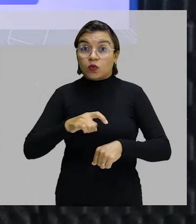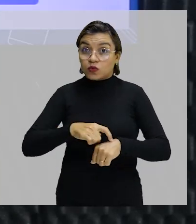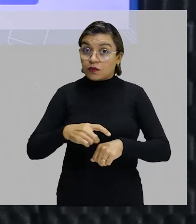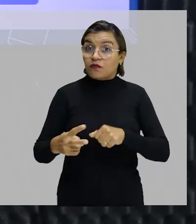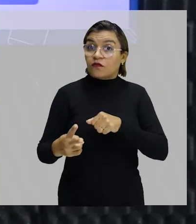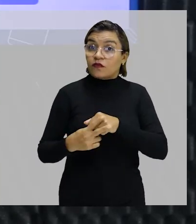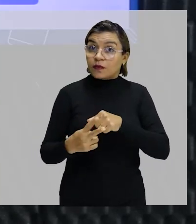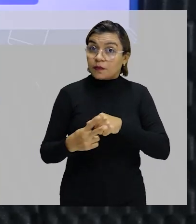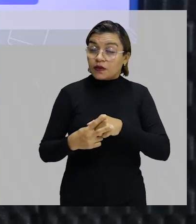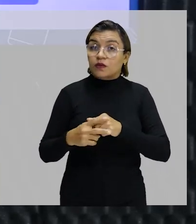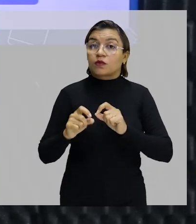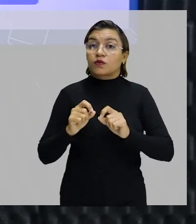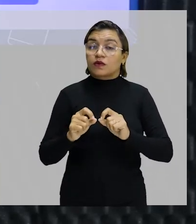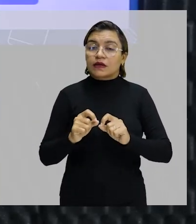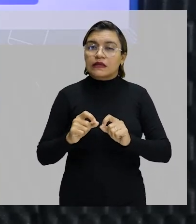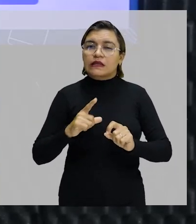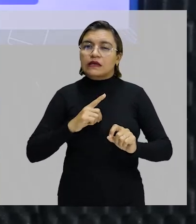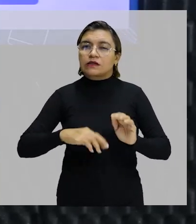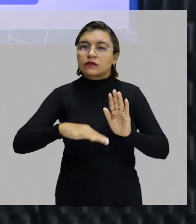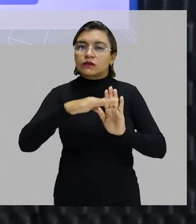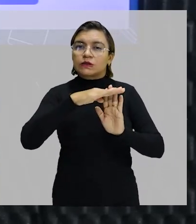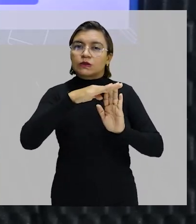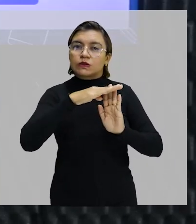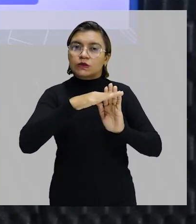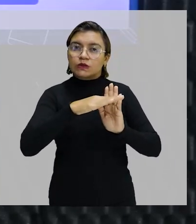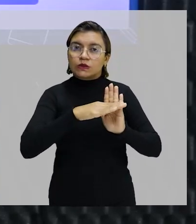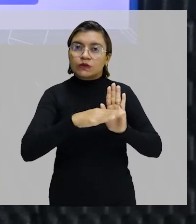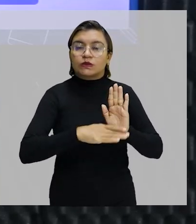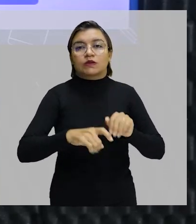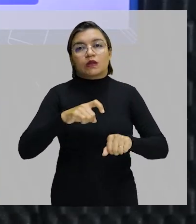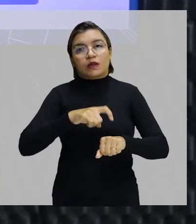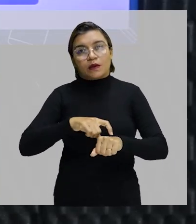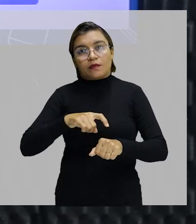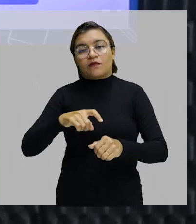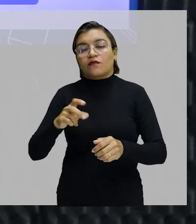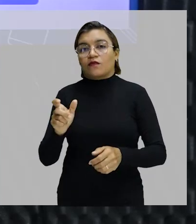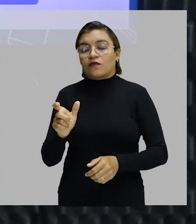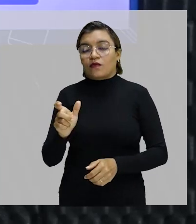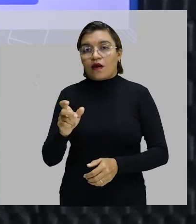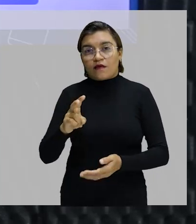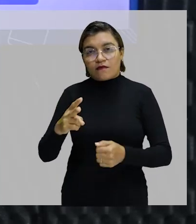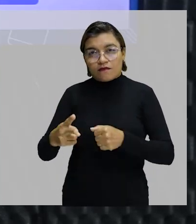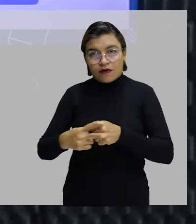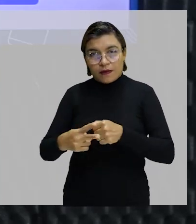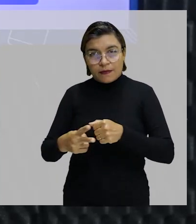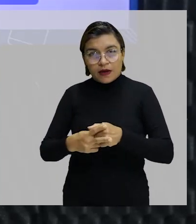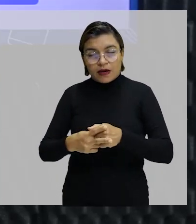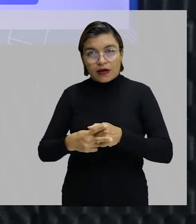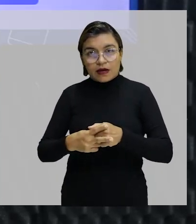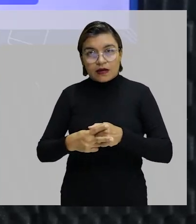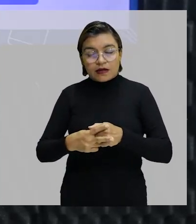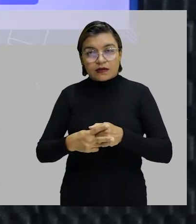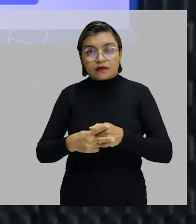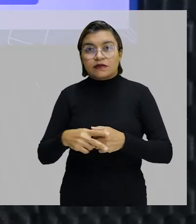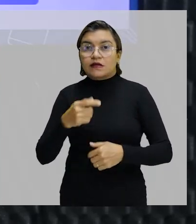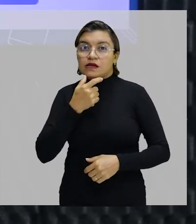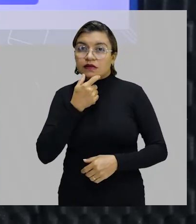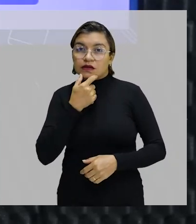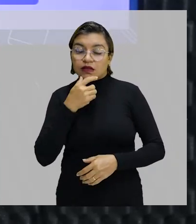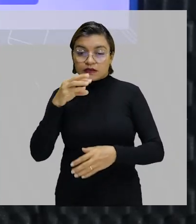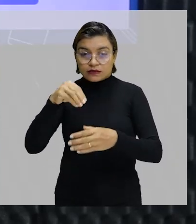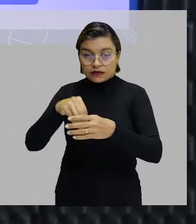que faz parte daquela lista, daquele rol de tempos verbais que a língua inglesa possui. Considerando a